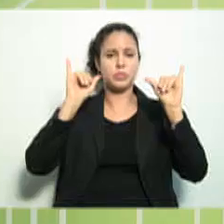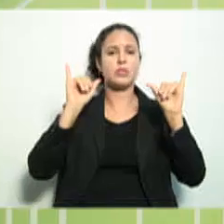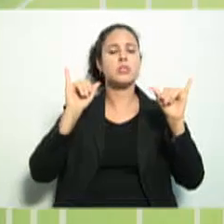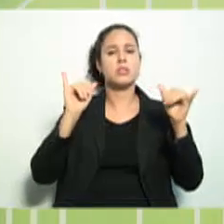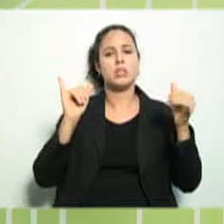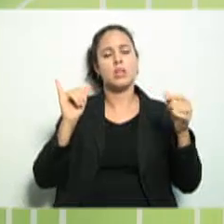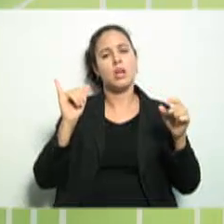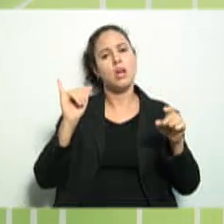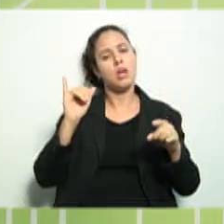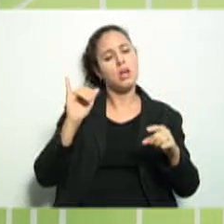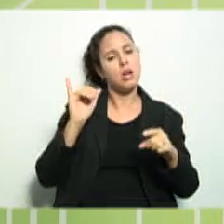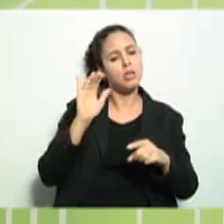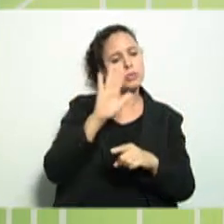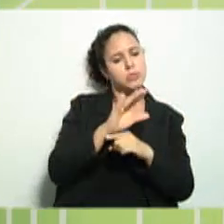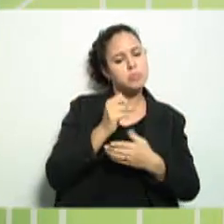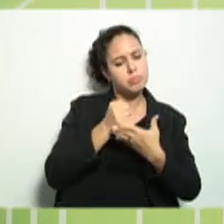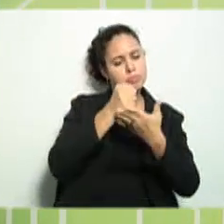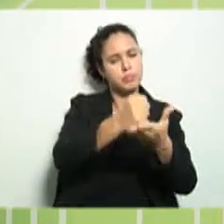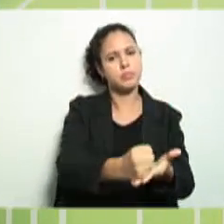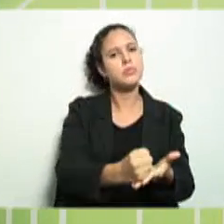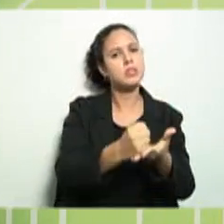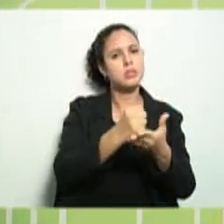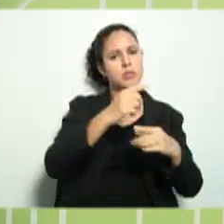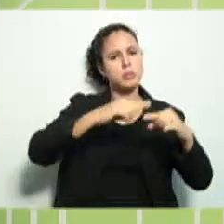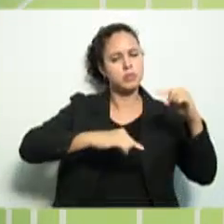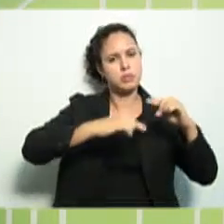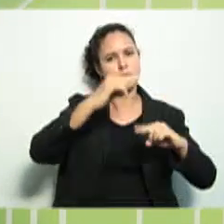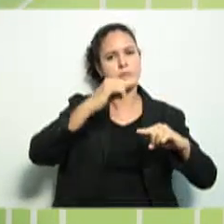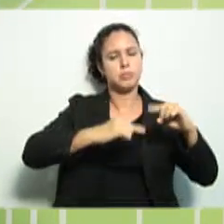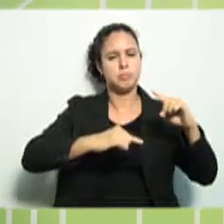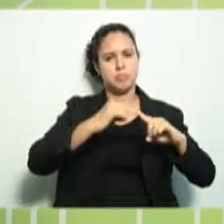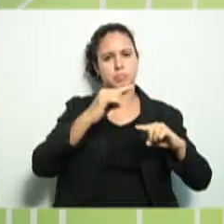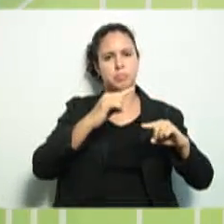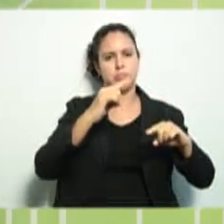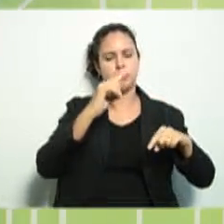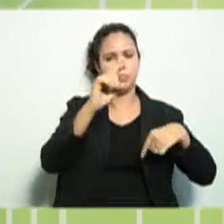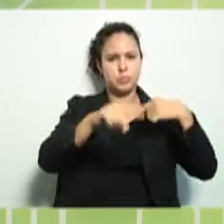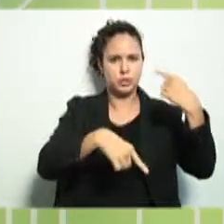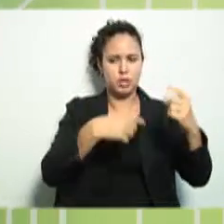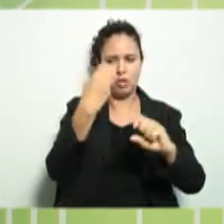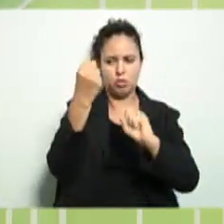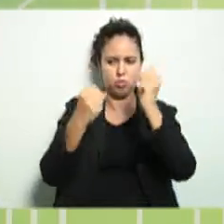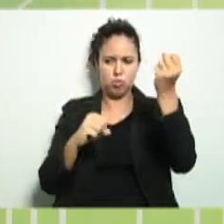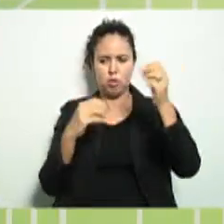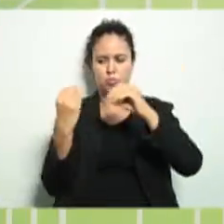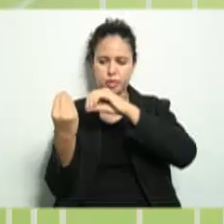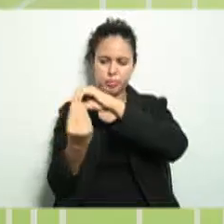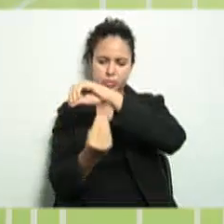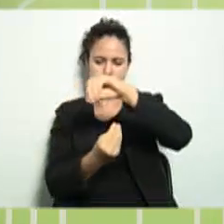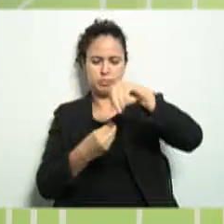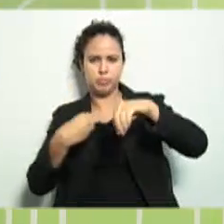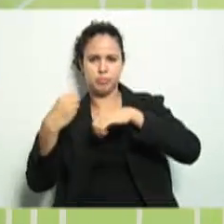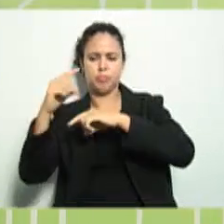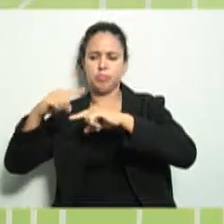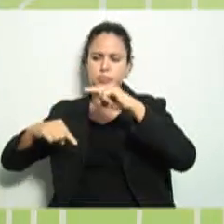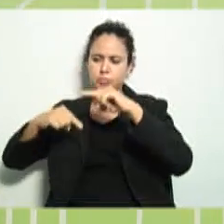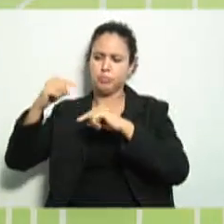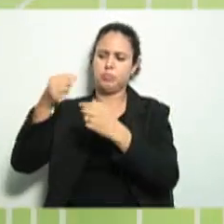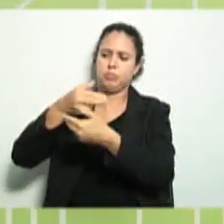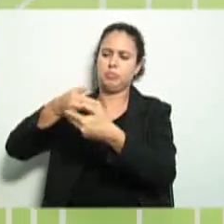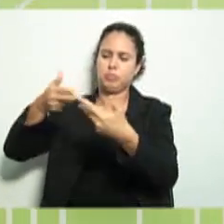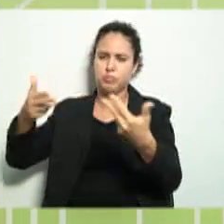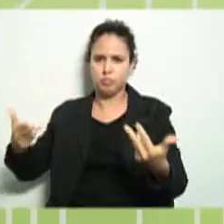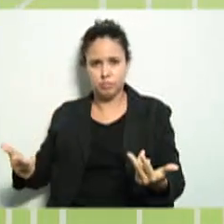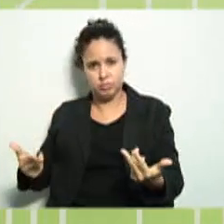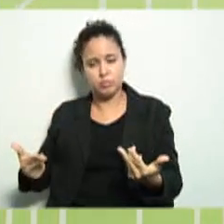os produtos primários para serem transformados na indústria. Da mesma forma que os produtos primários são fundamentais